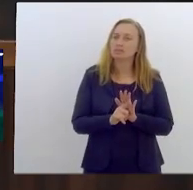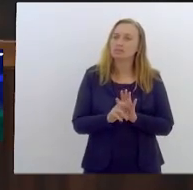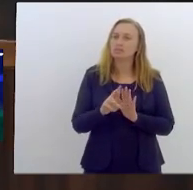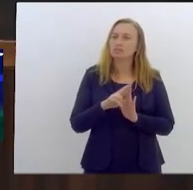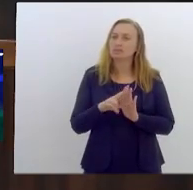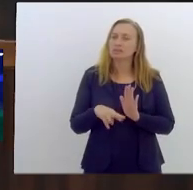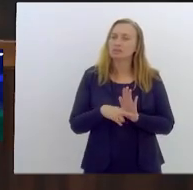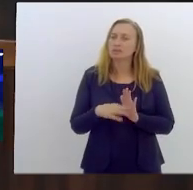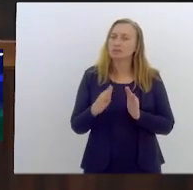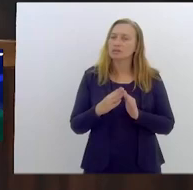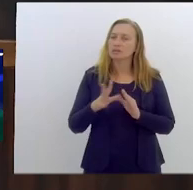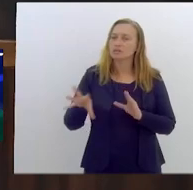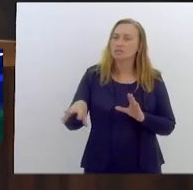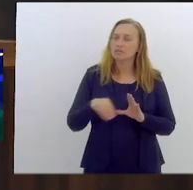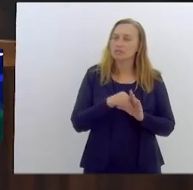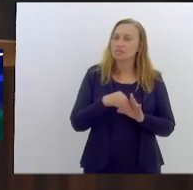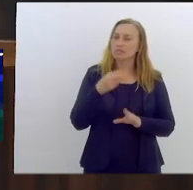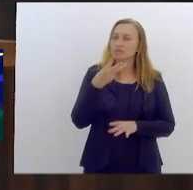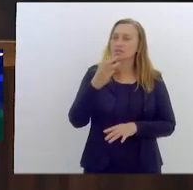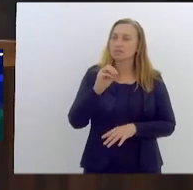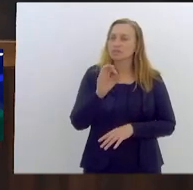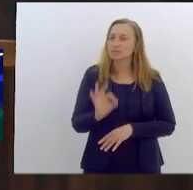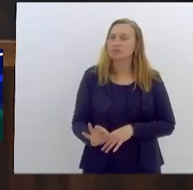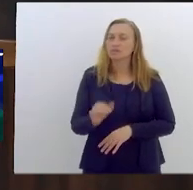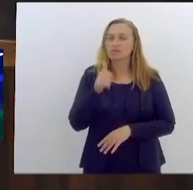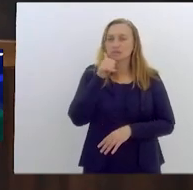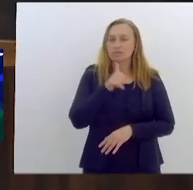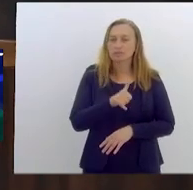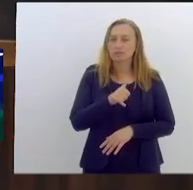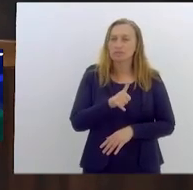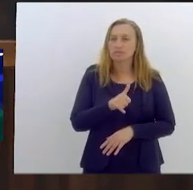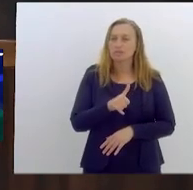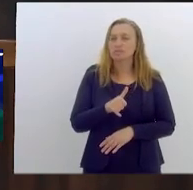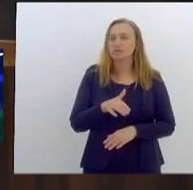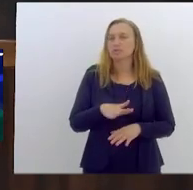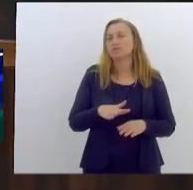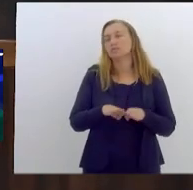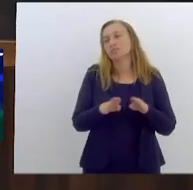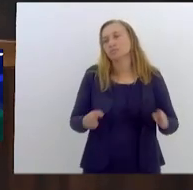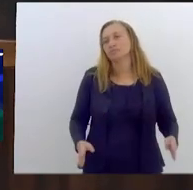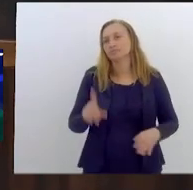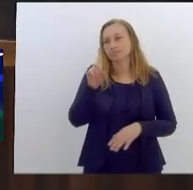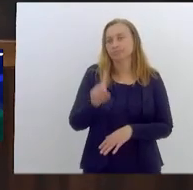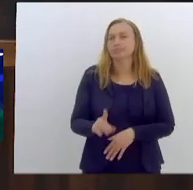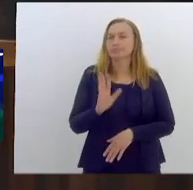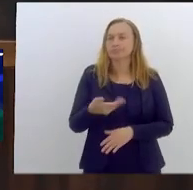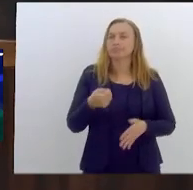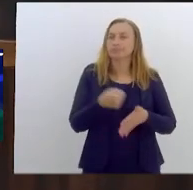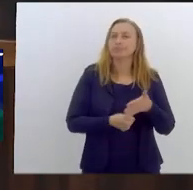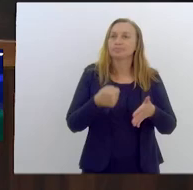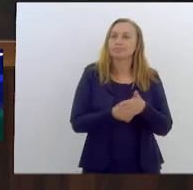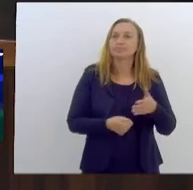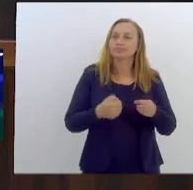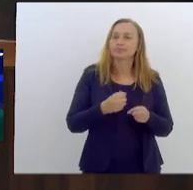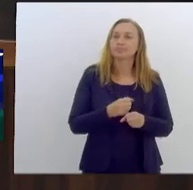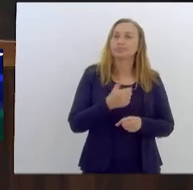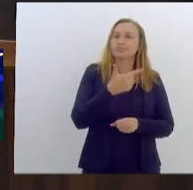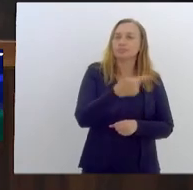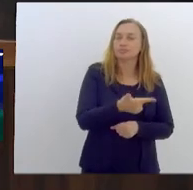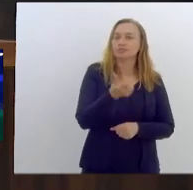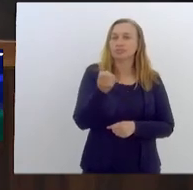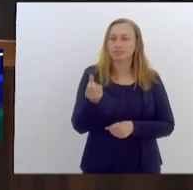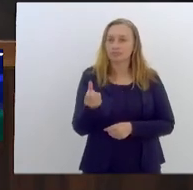regimento interno para a inclusão de 30% de mulheres na mesa diretora. Essa já é uma luta desde